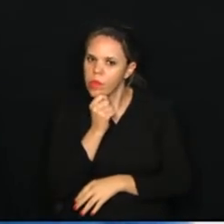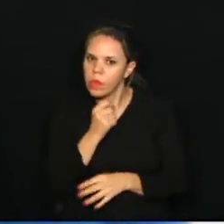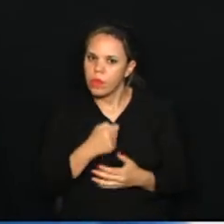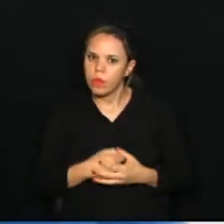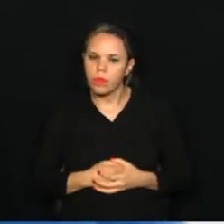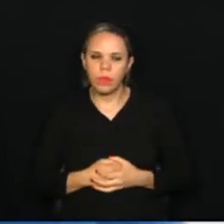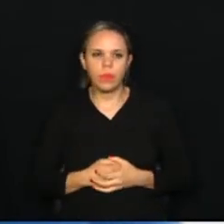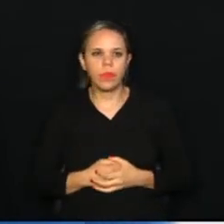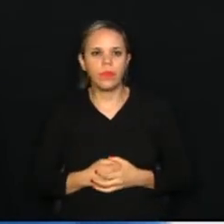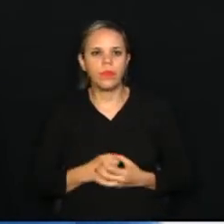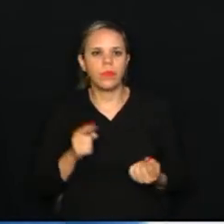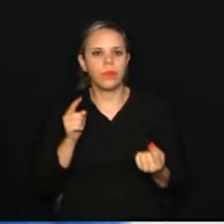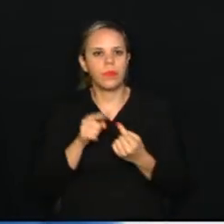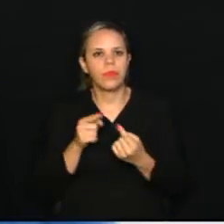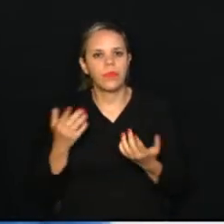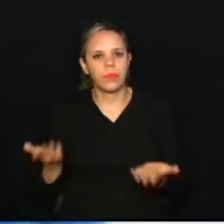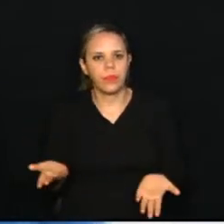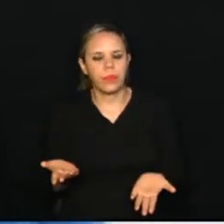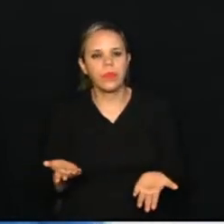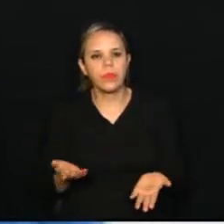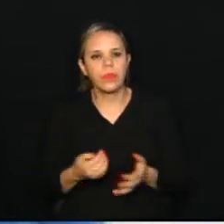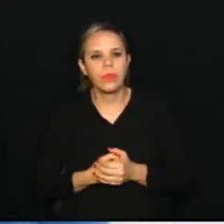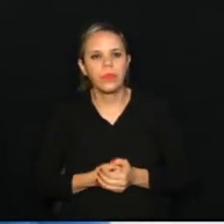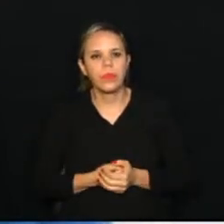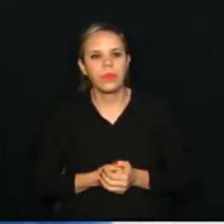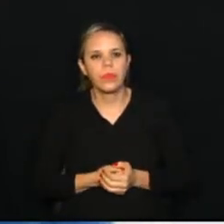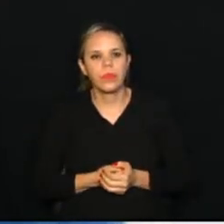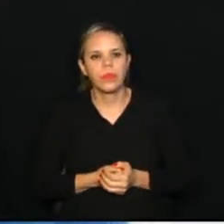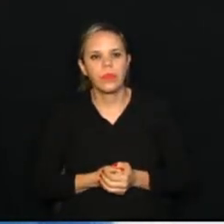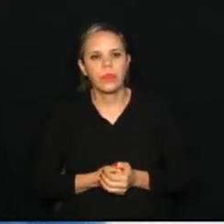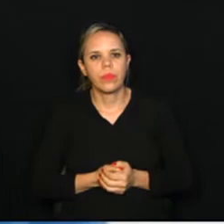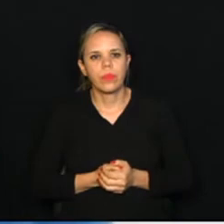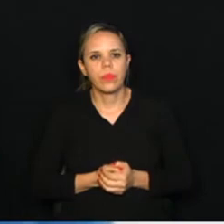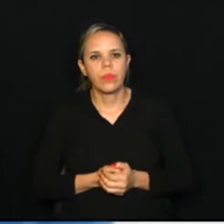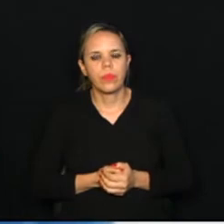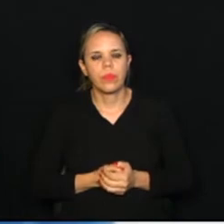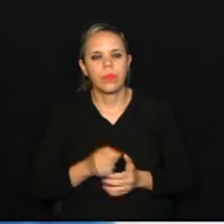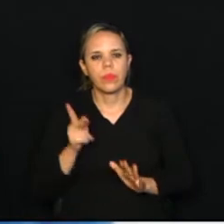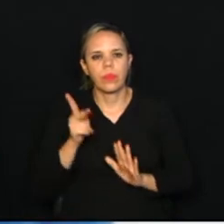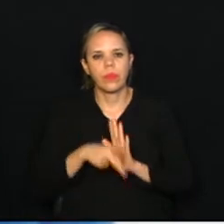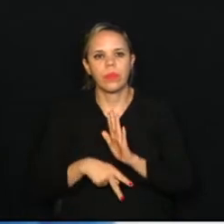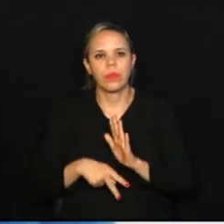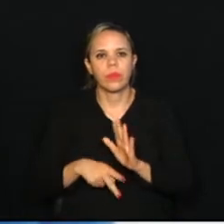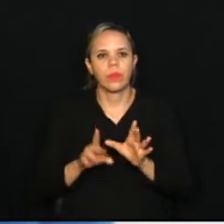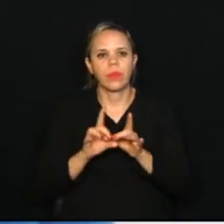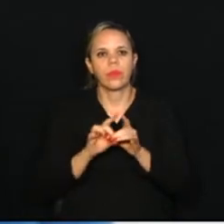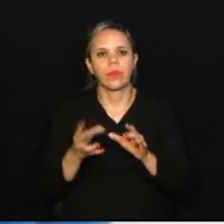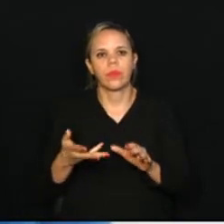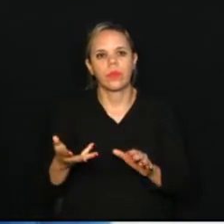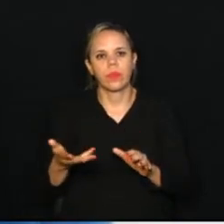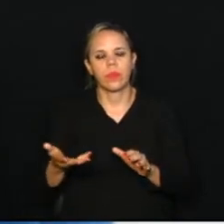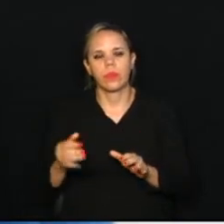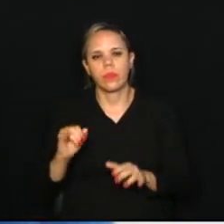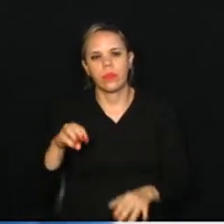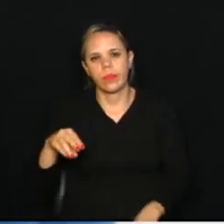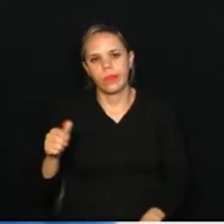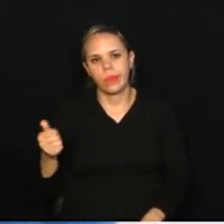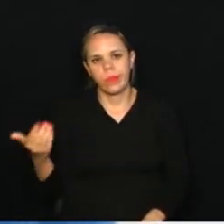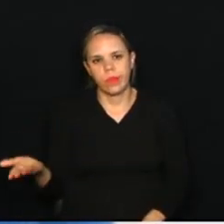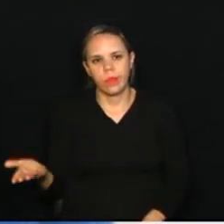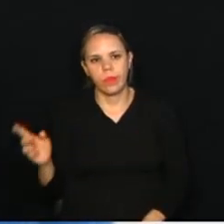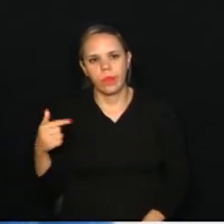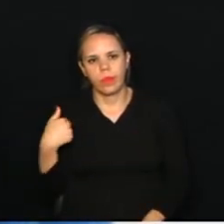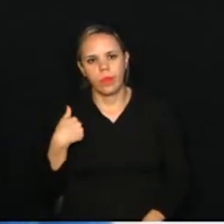No intuito do projeto de deslocalização do IMA, né,